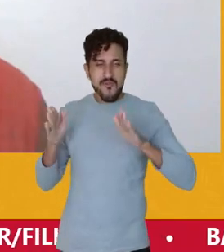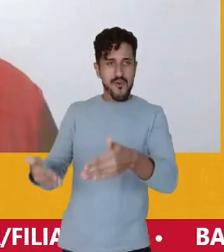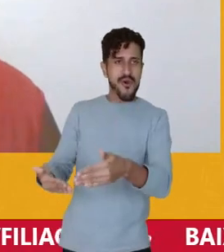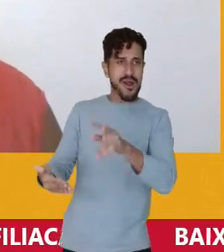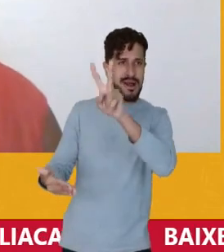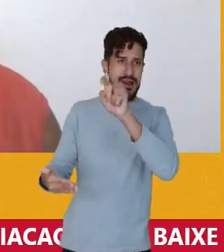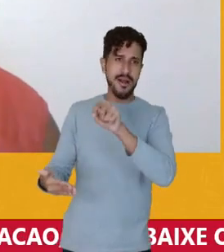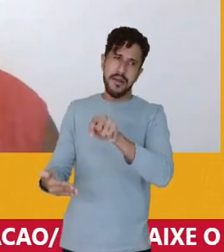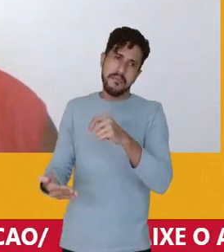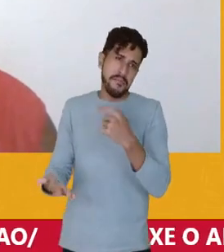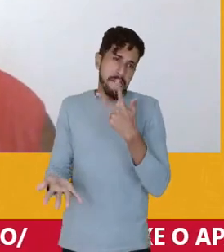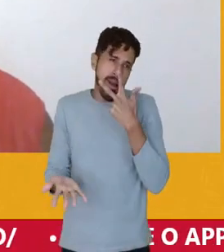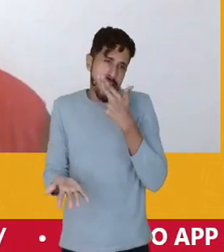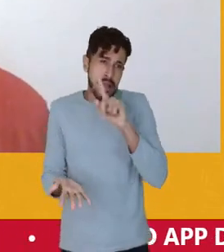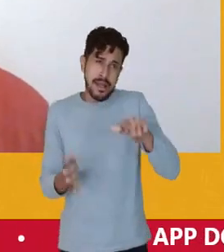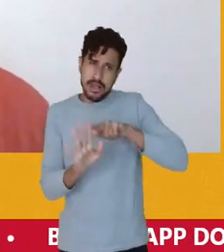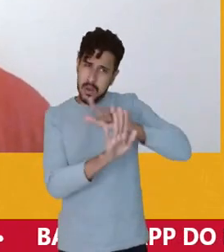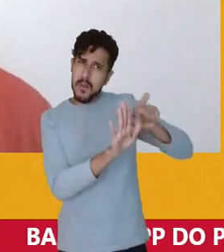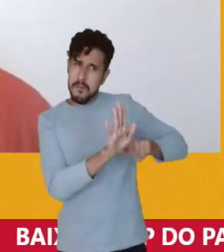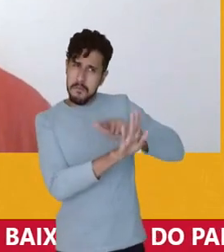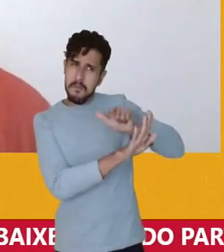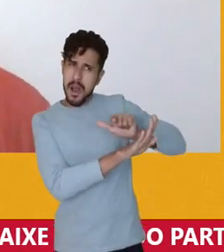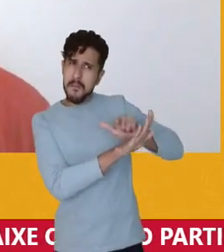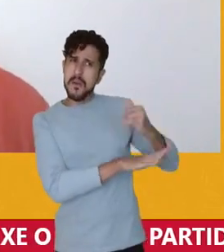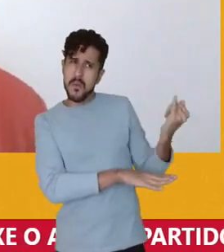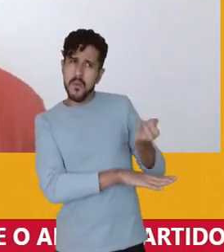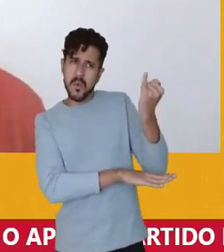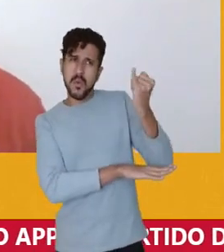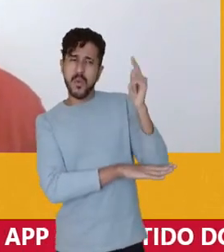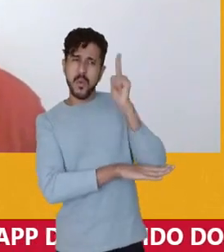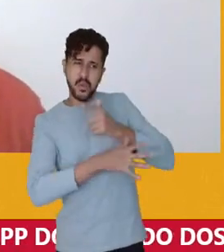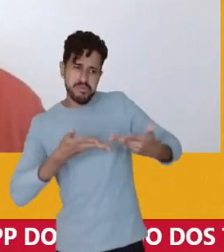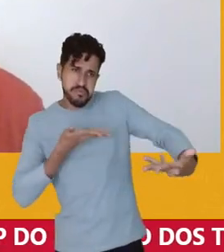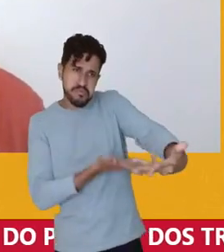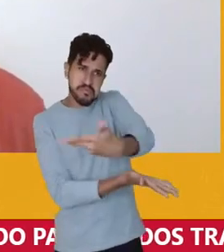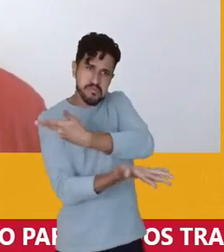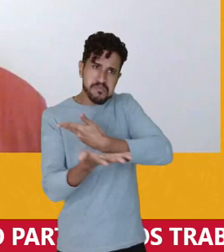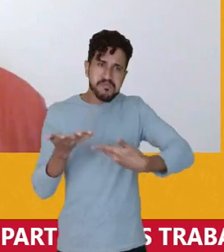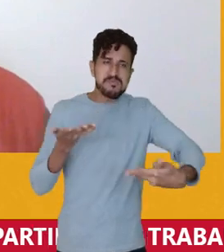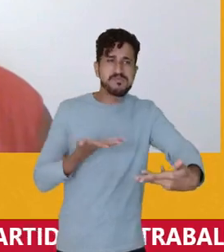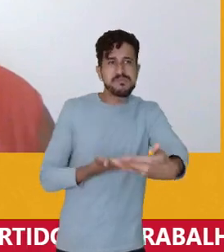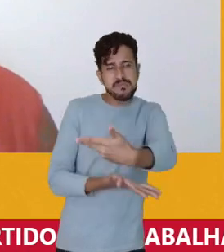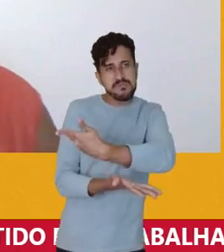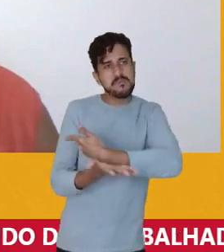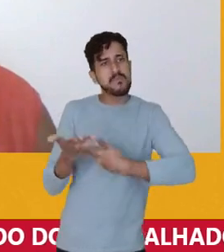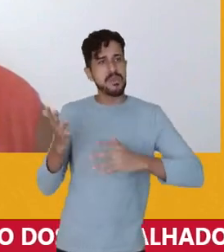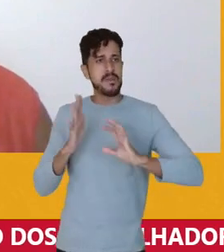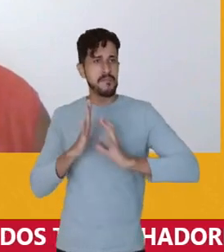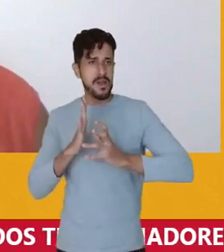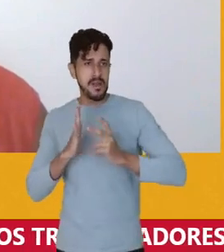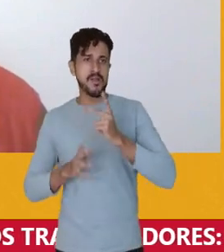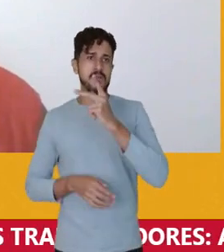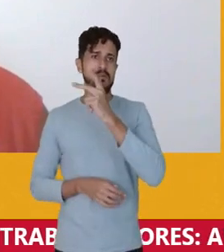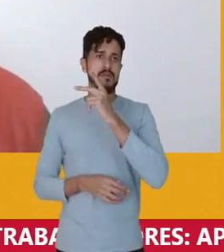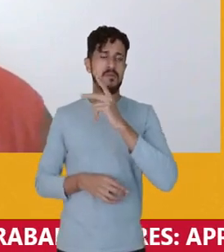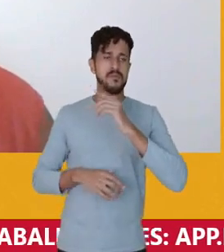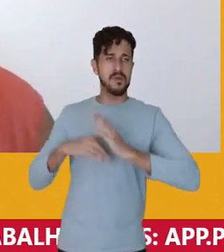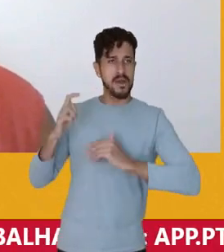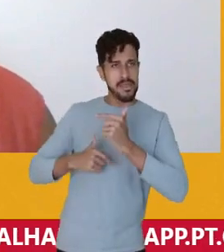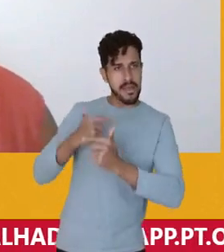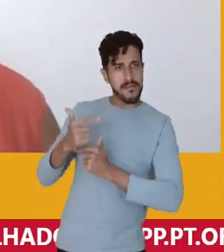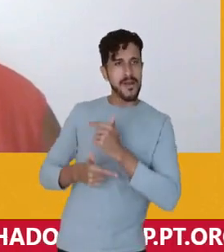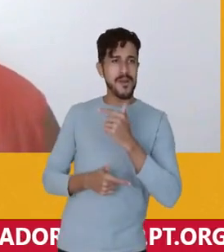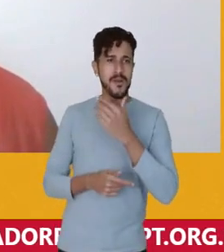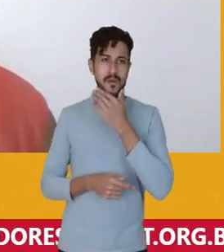isso, e me parece que esse é um papel importante para ser compartilhado, então, com o Partido dos Trabalhadores, e